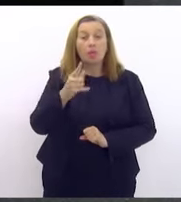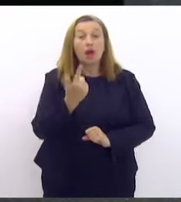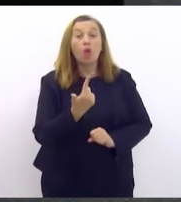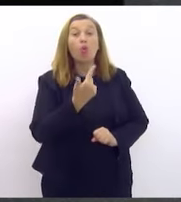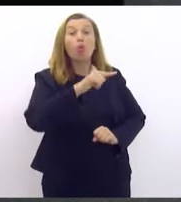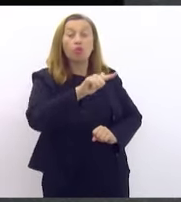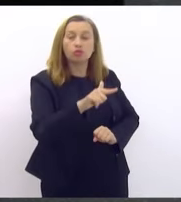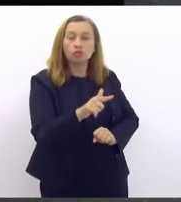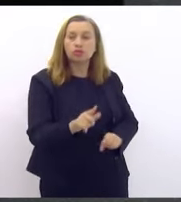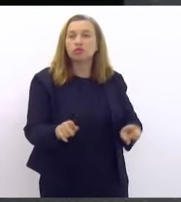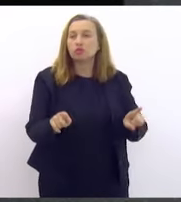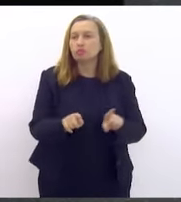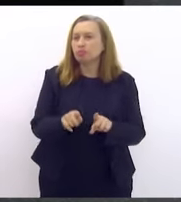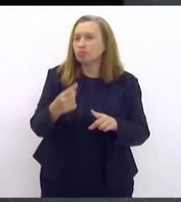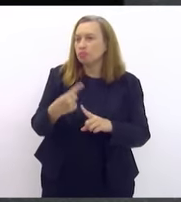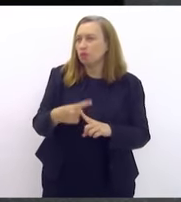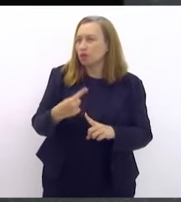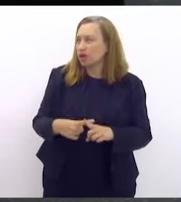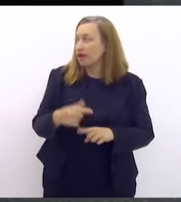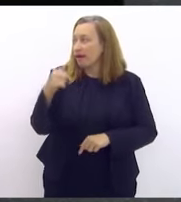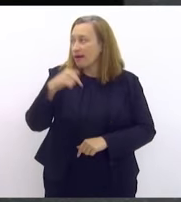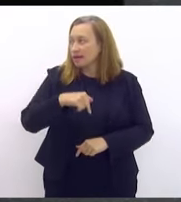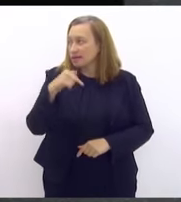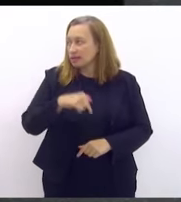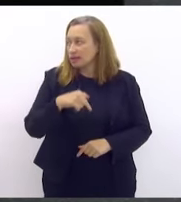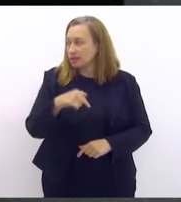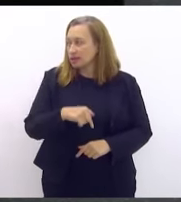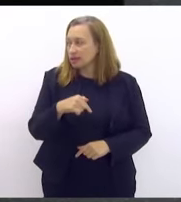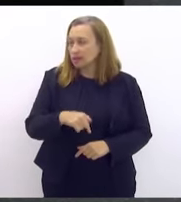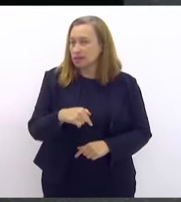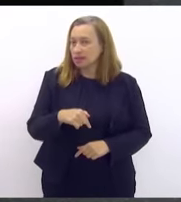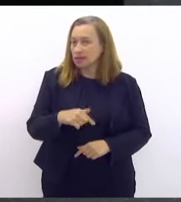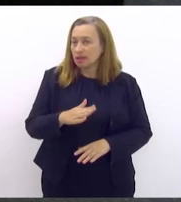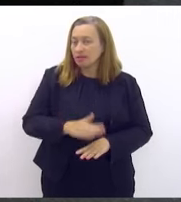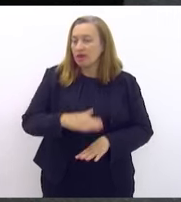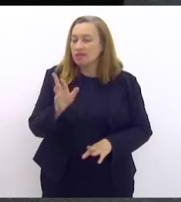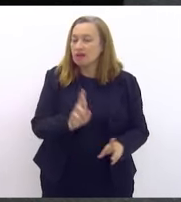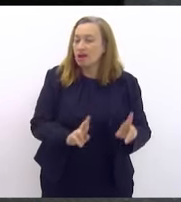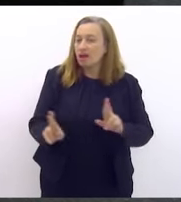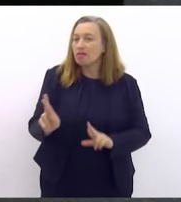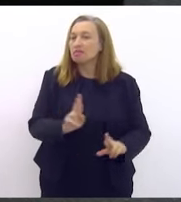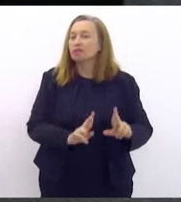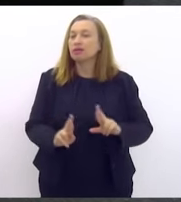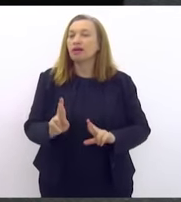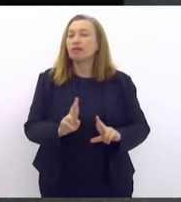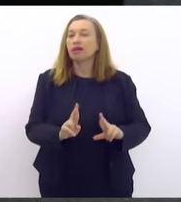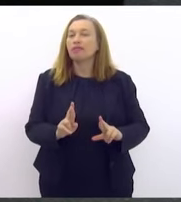outras, porque, inclusive, aqui é uma coisa mais relacionada